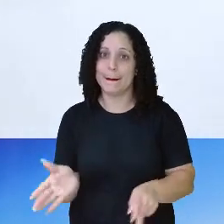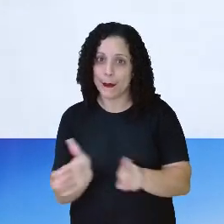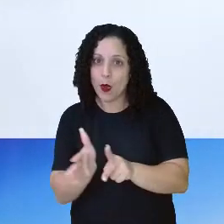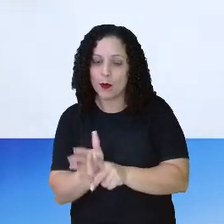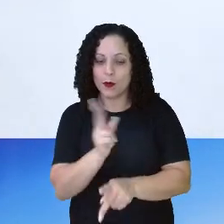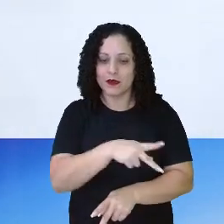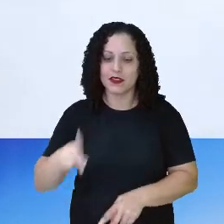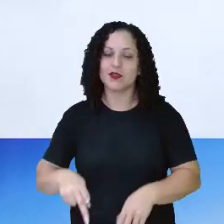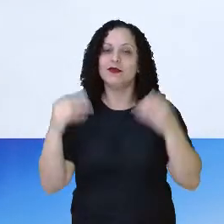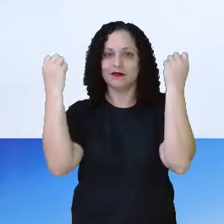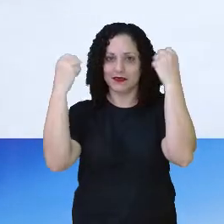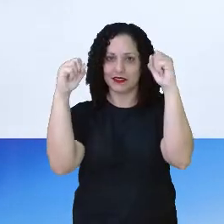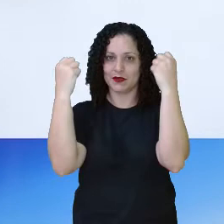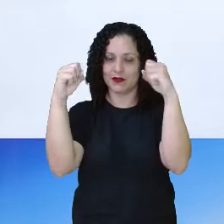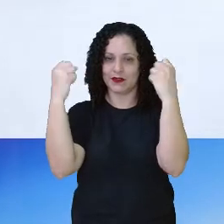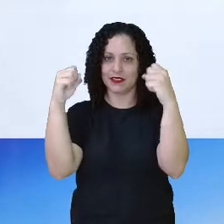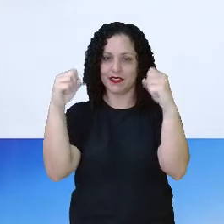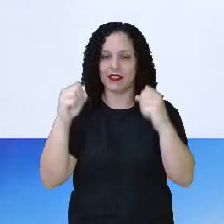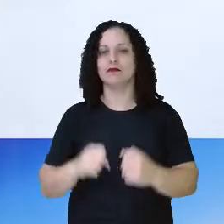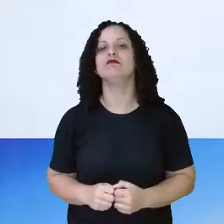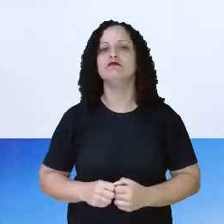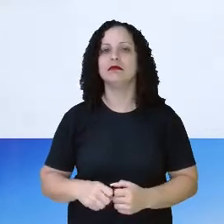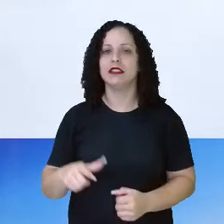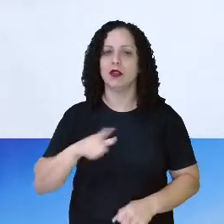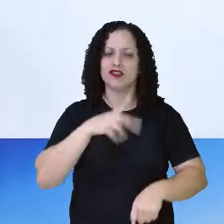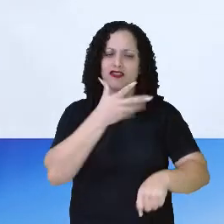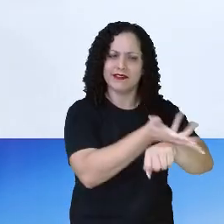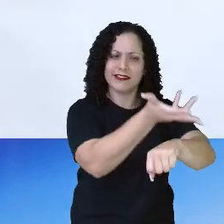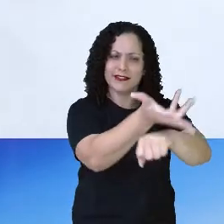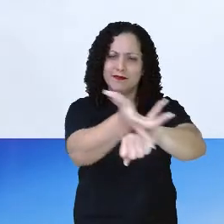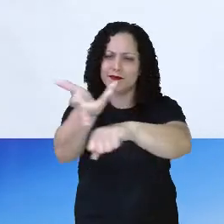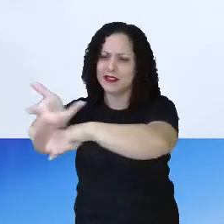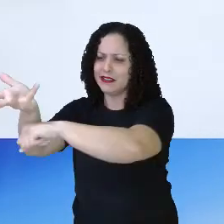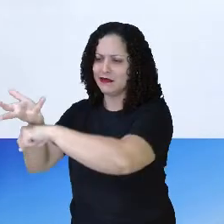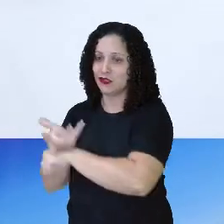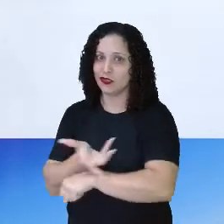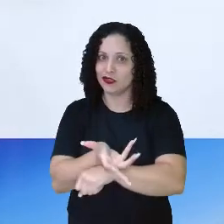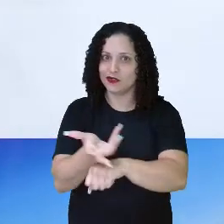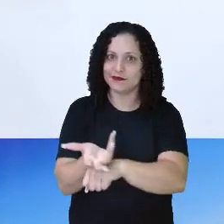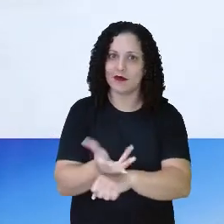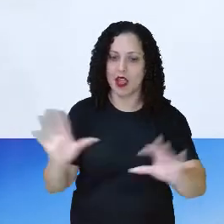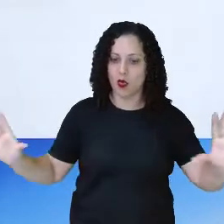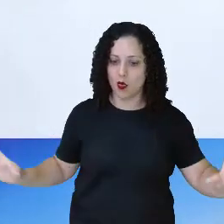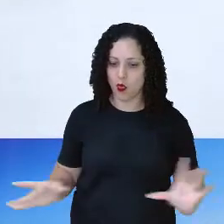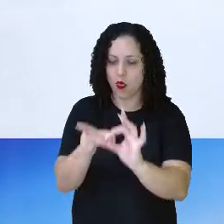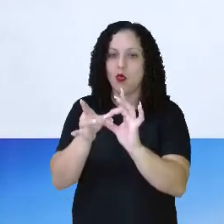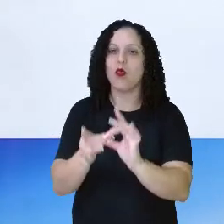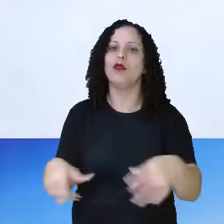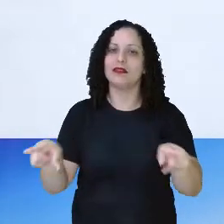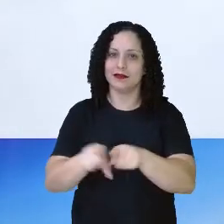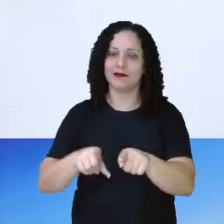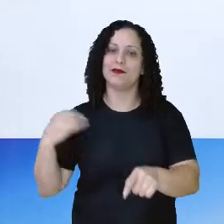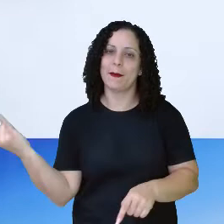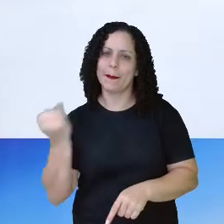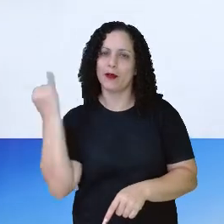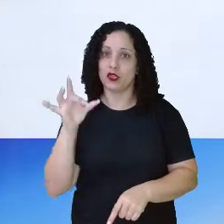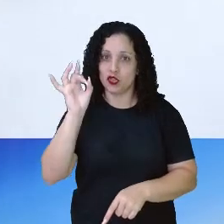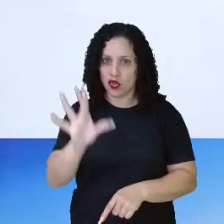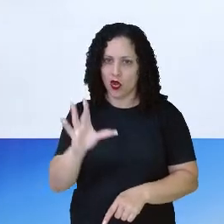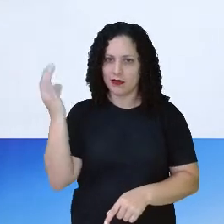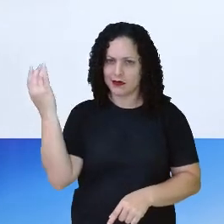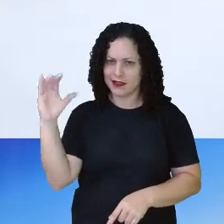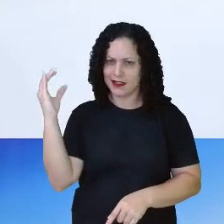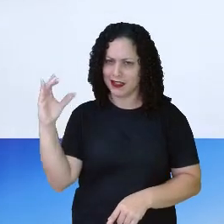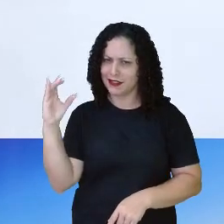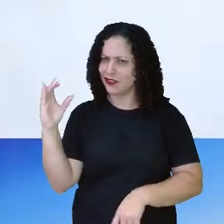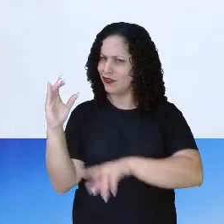física, não é? Então, essa interdisciplinaridade é importante, não só com ciências, porque mexe com o corpo, mas também com o